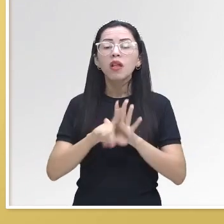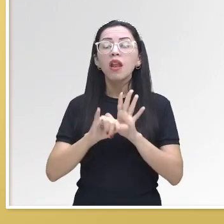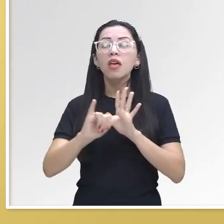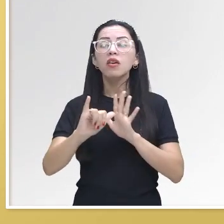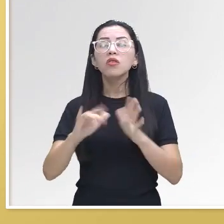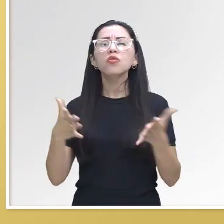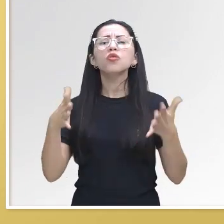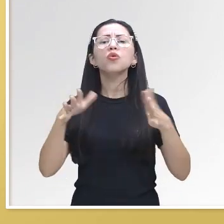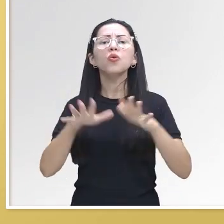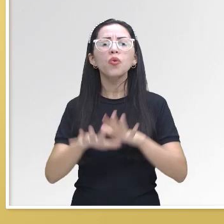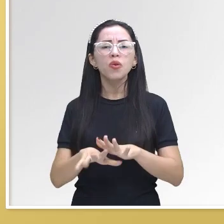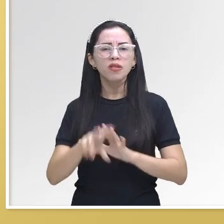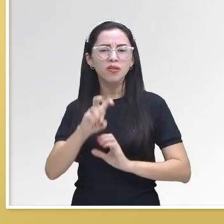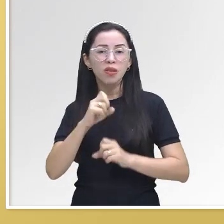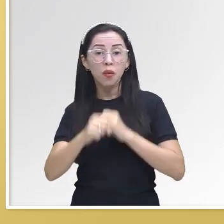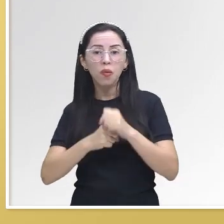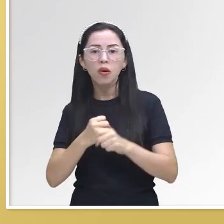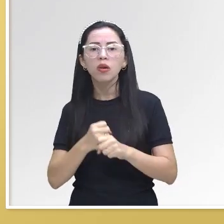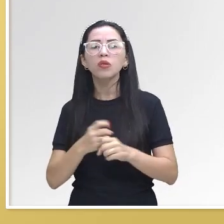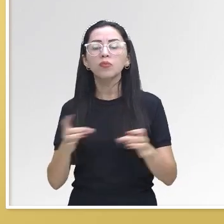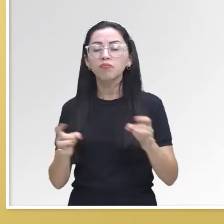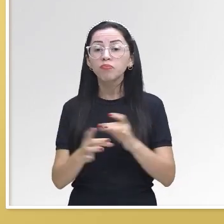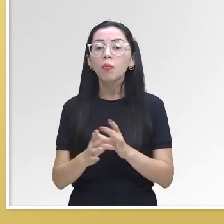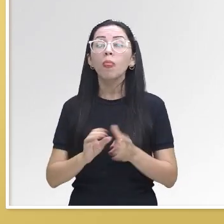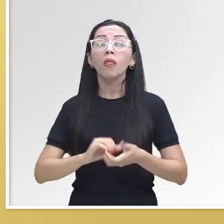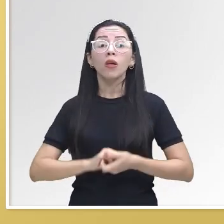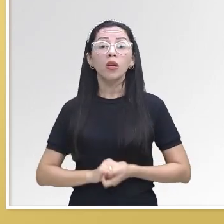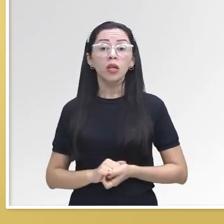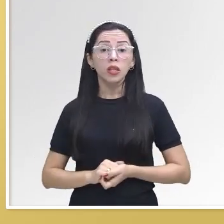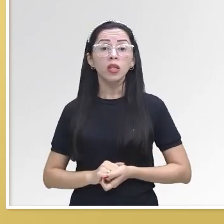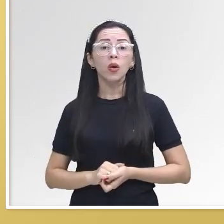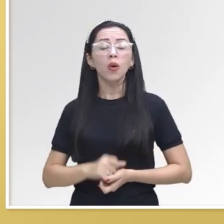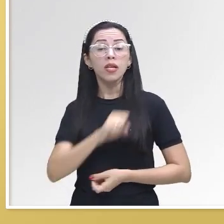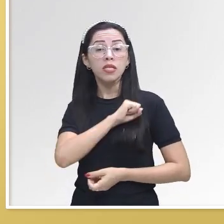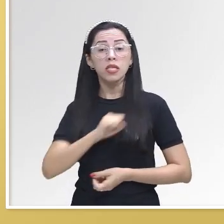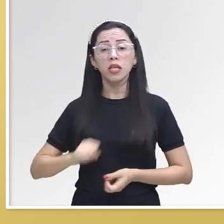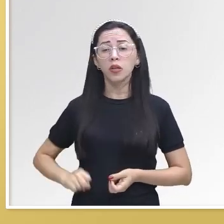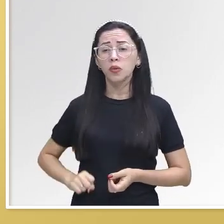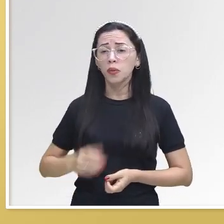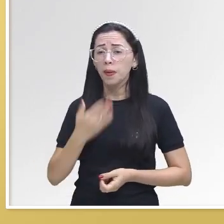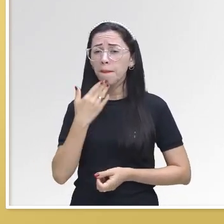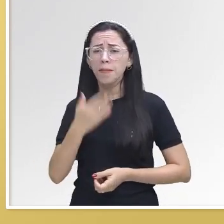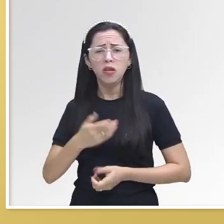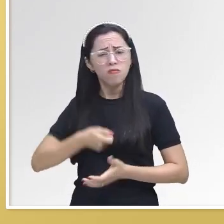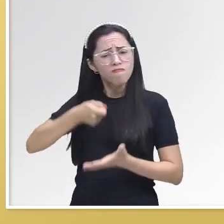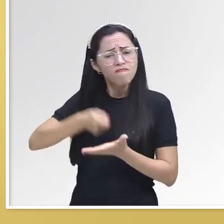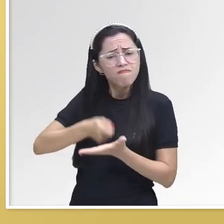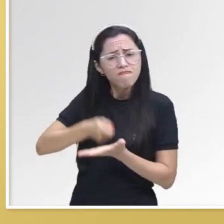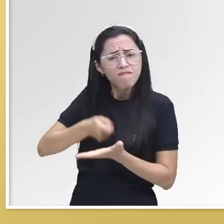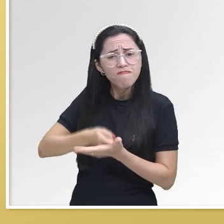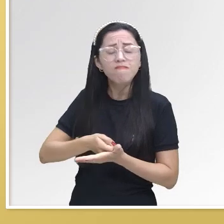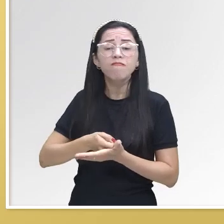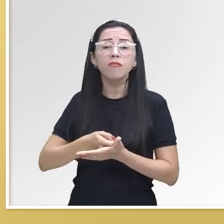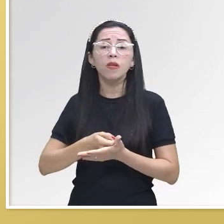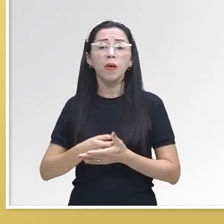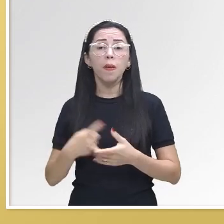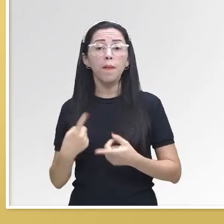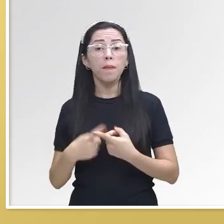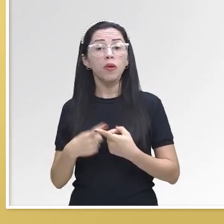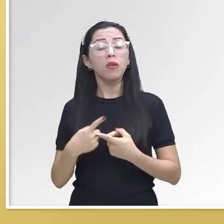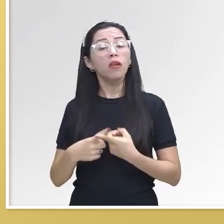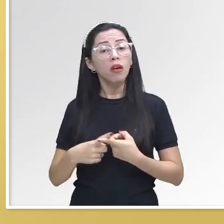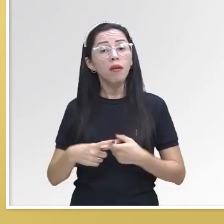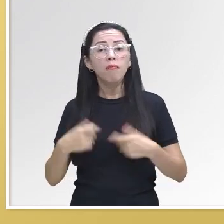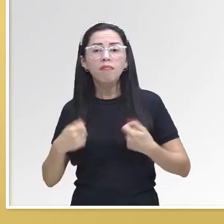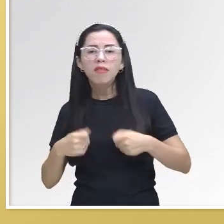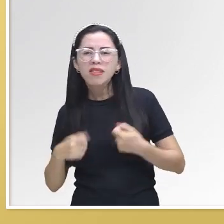e senadores pedem mais políticas públicas, ou seja, mais ações do poder público, para que os seus objetivos saiam